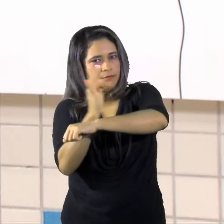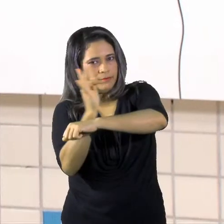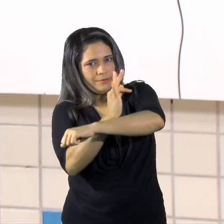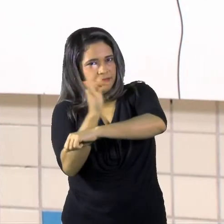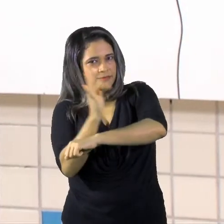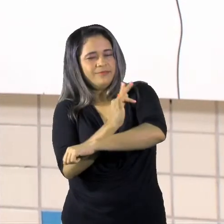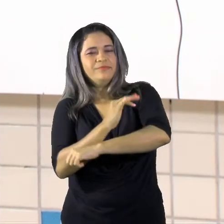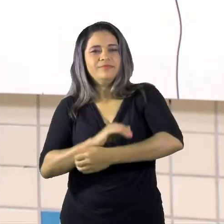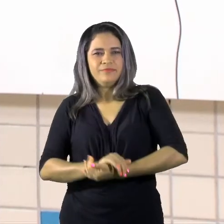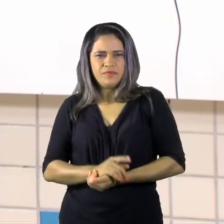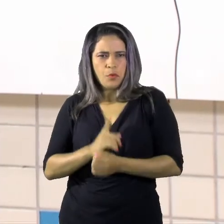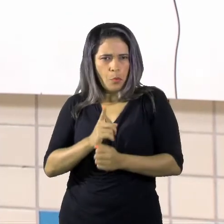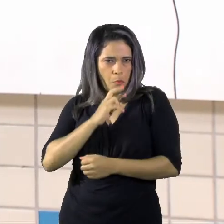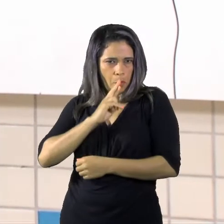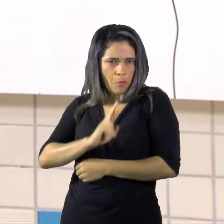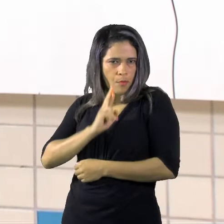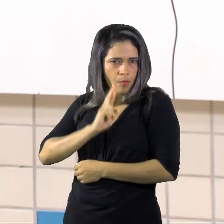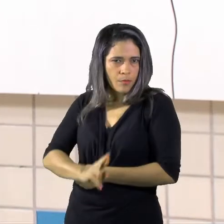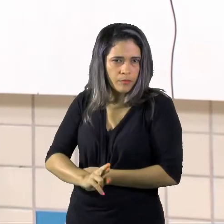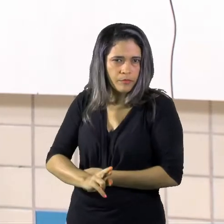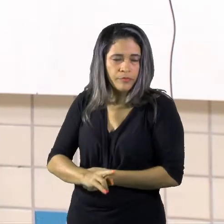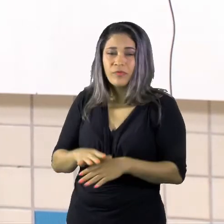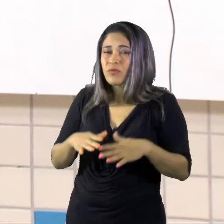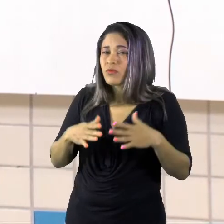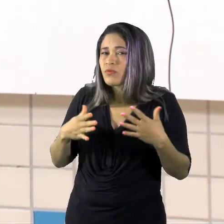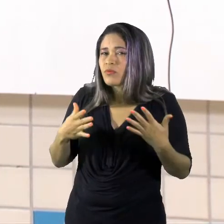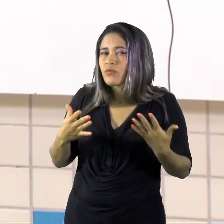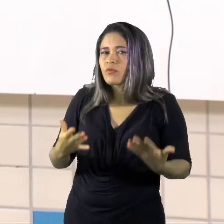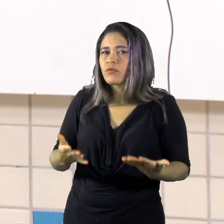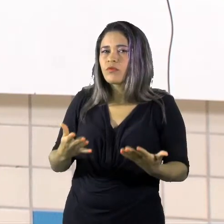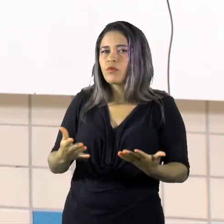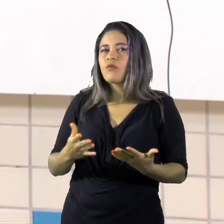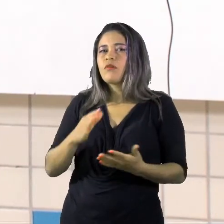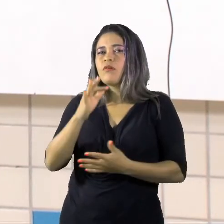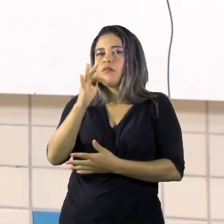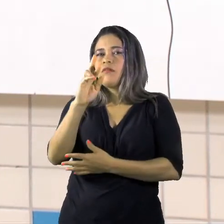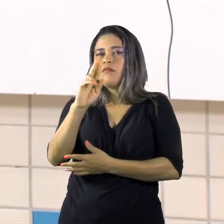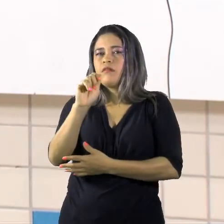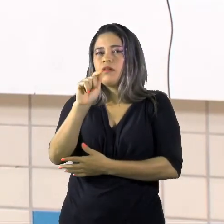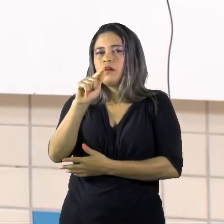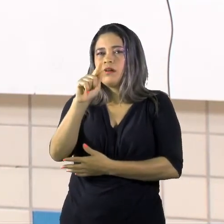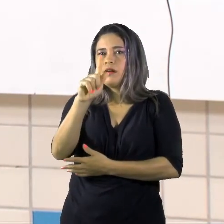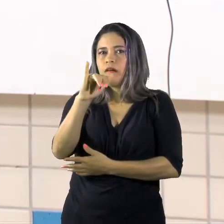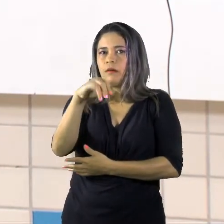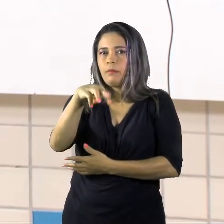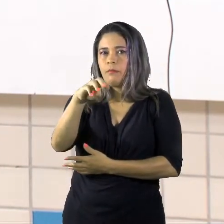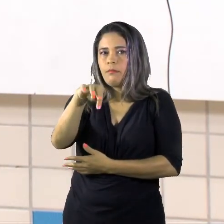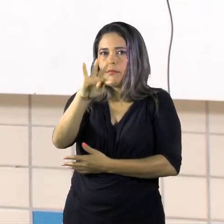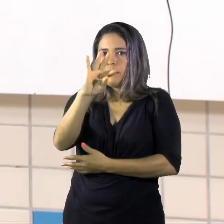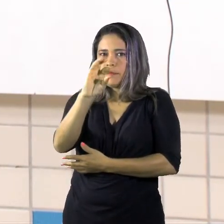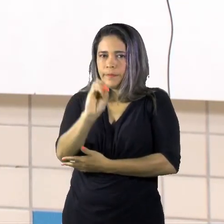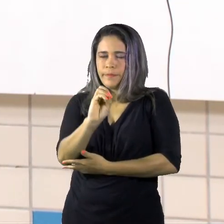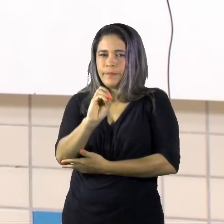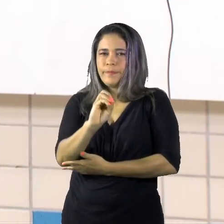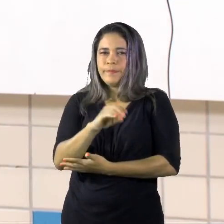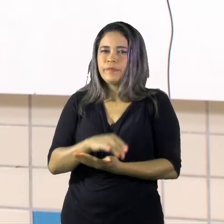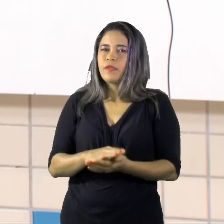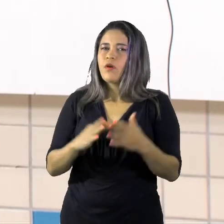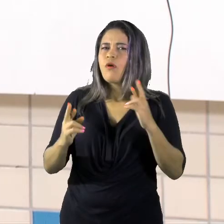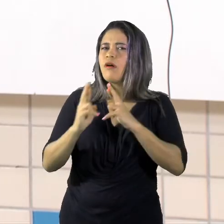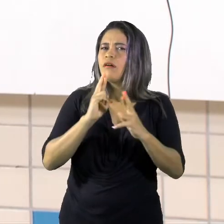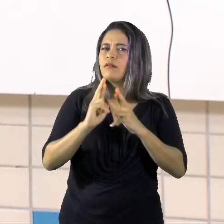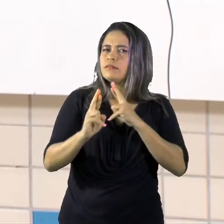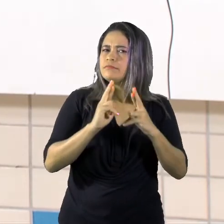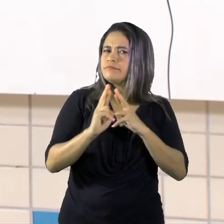Vocês podem justificar com um fragmento do texto da carta. Qual é a relação de